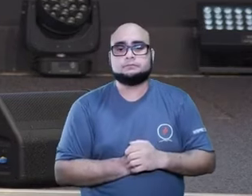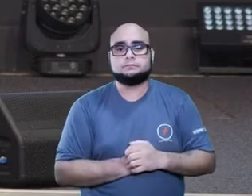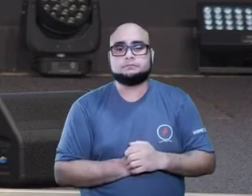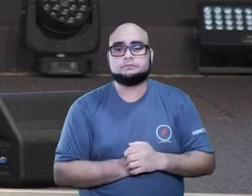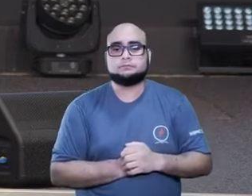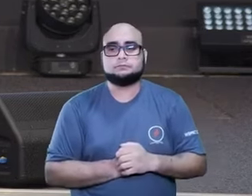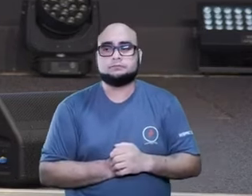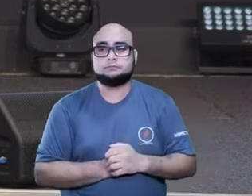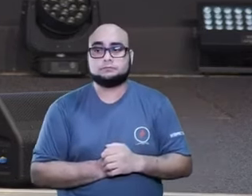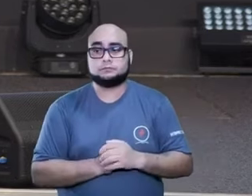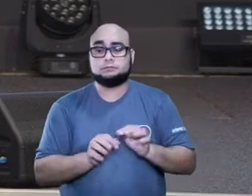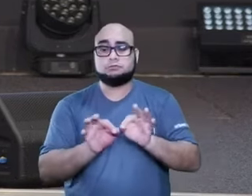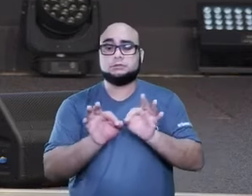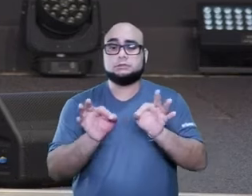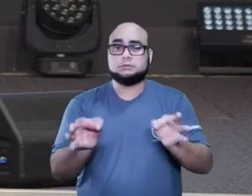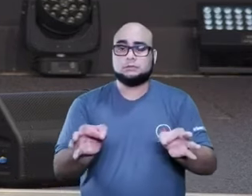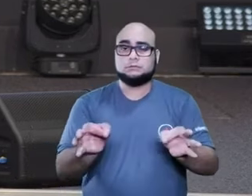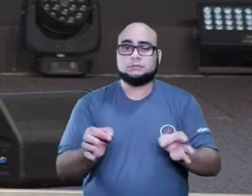Humilhados.